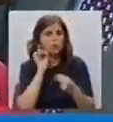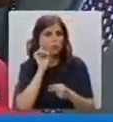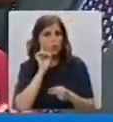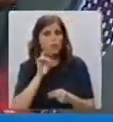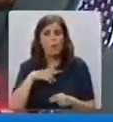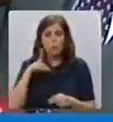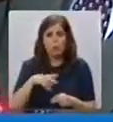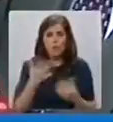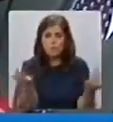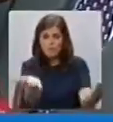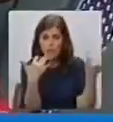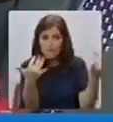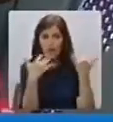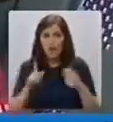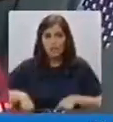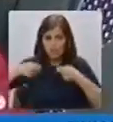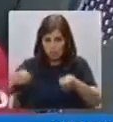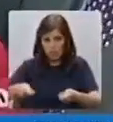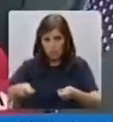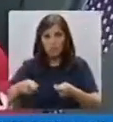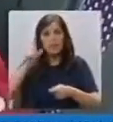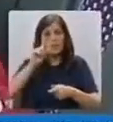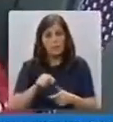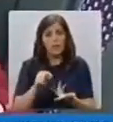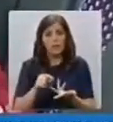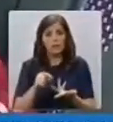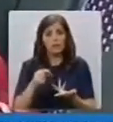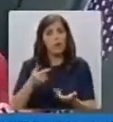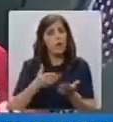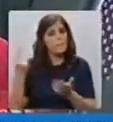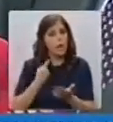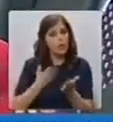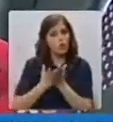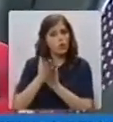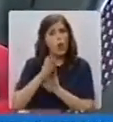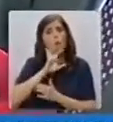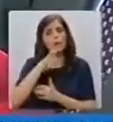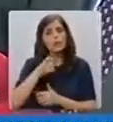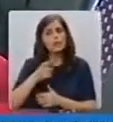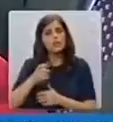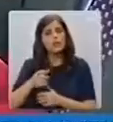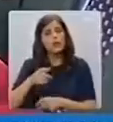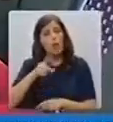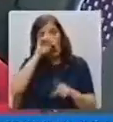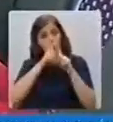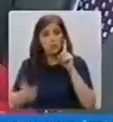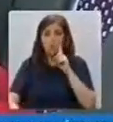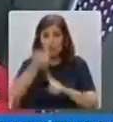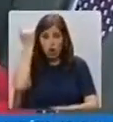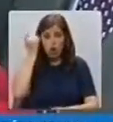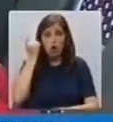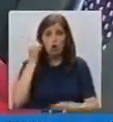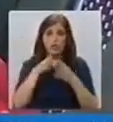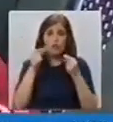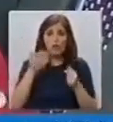de atração do investimento, tal como temos de continuar a ser um país que, para vencer, para conseguir superar